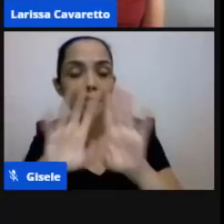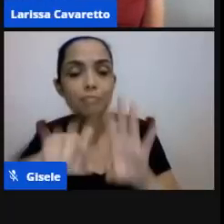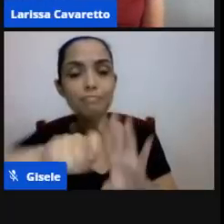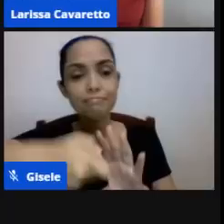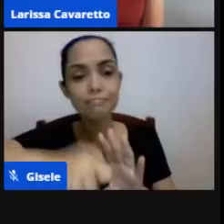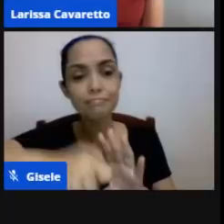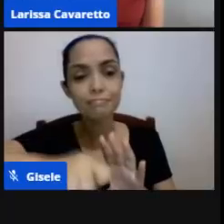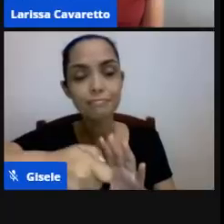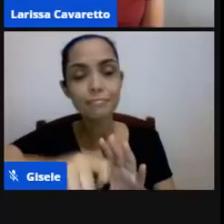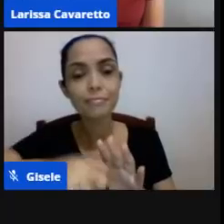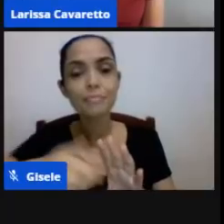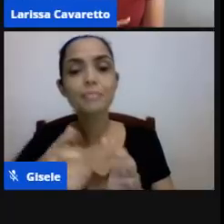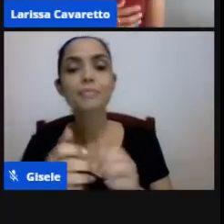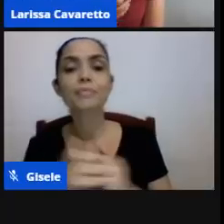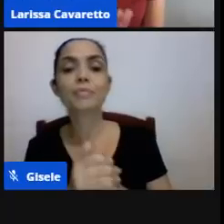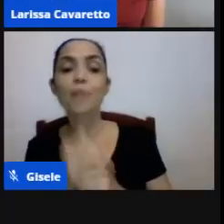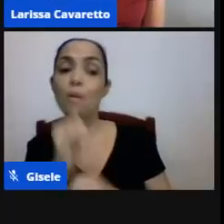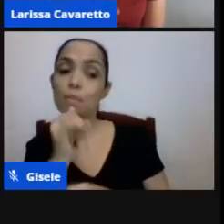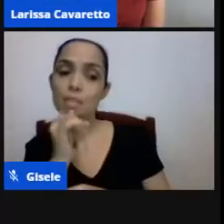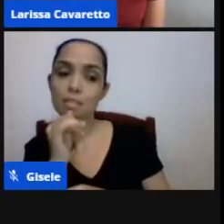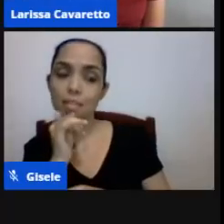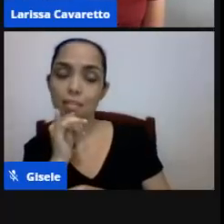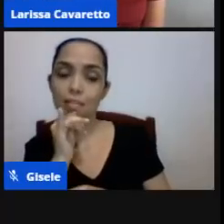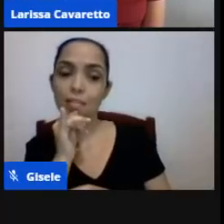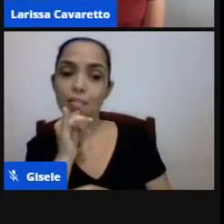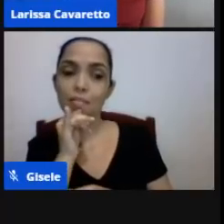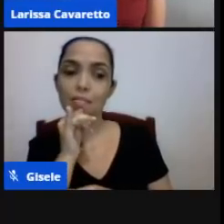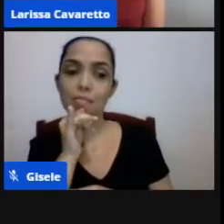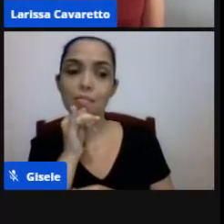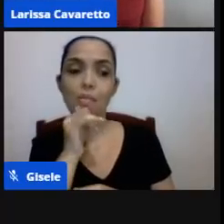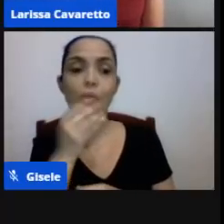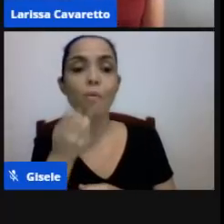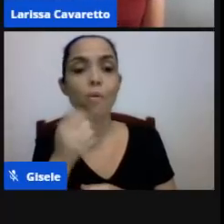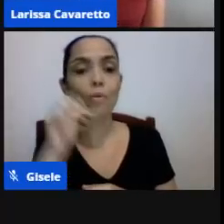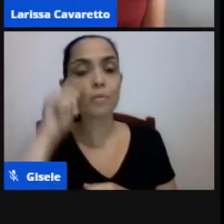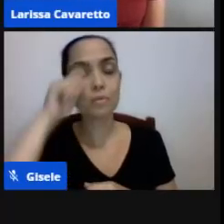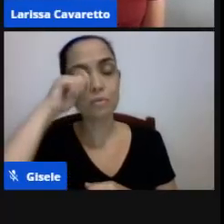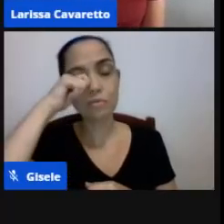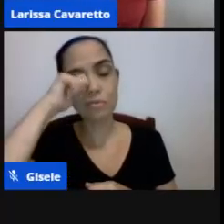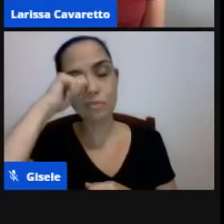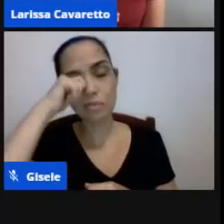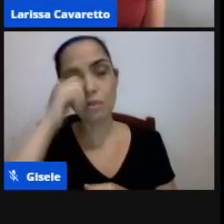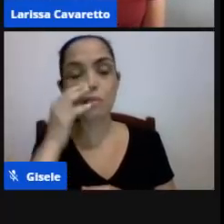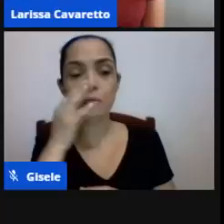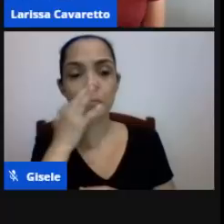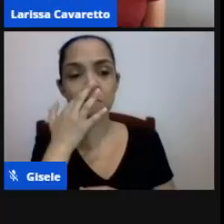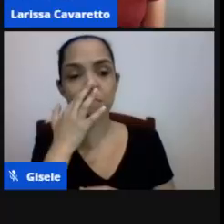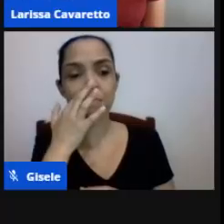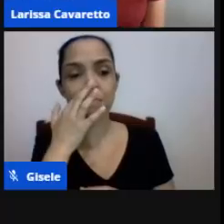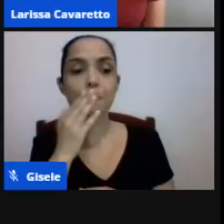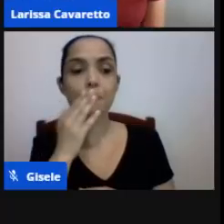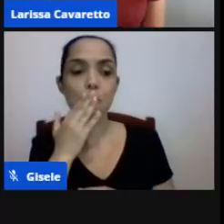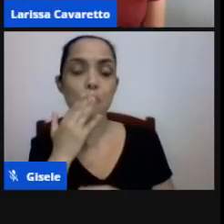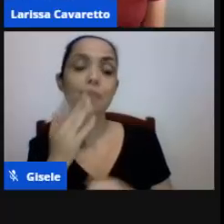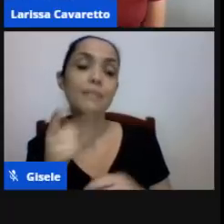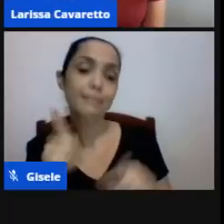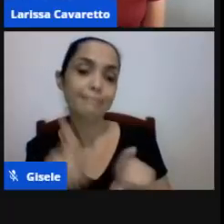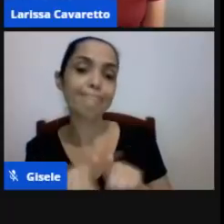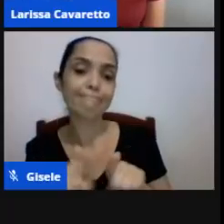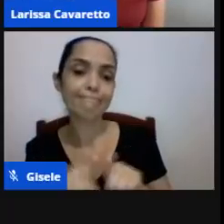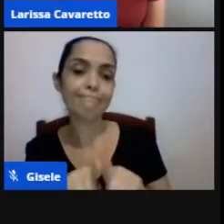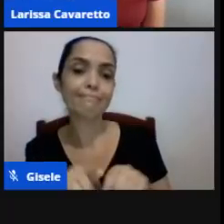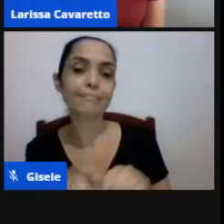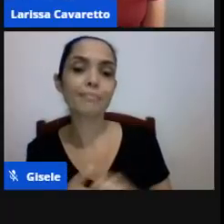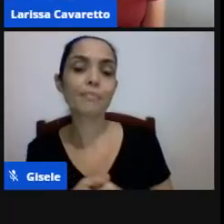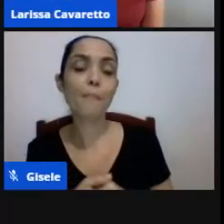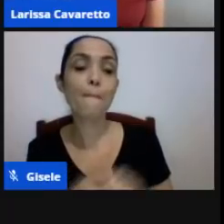e encosta na maçaneta também. E aí encosta nos olhos, na boca ou no nariz. E aí ocorre essa forma de transmissão.